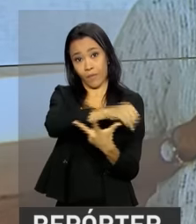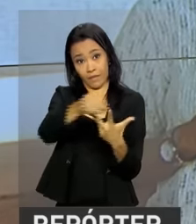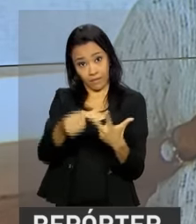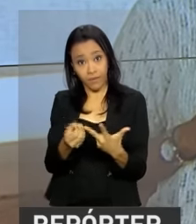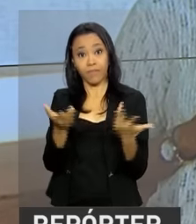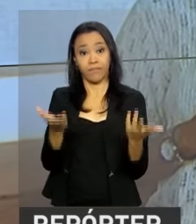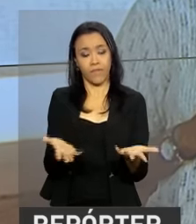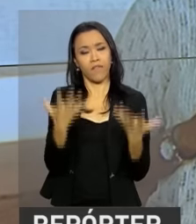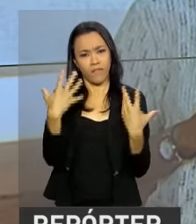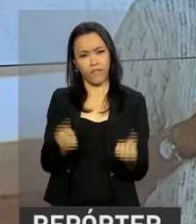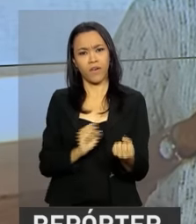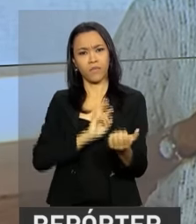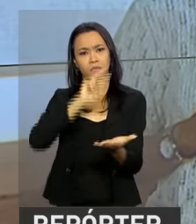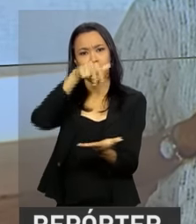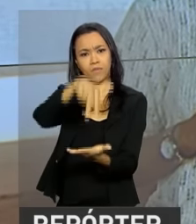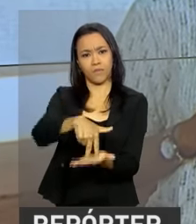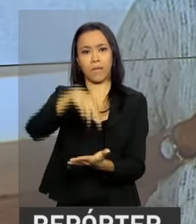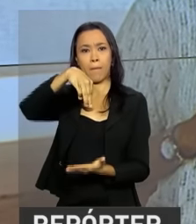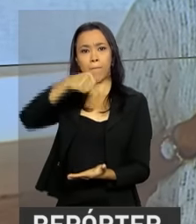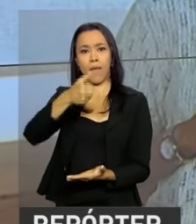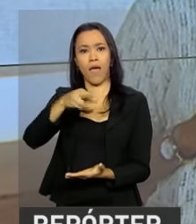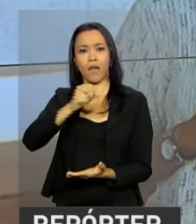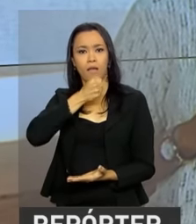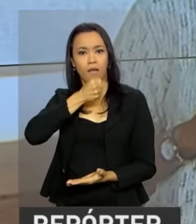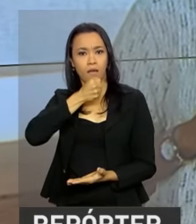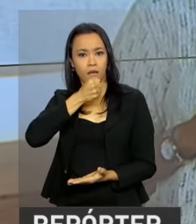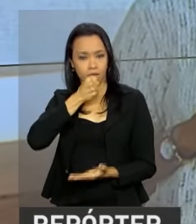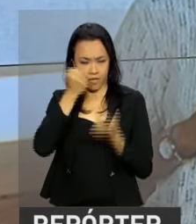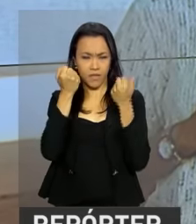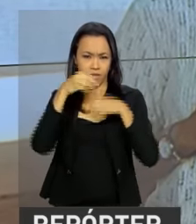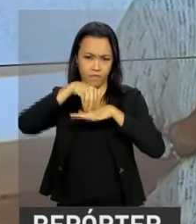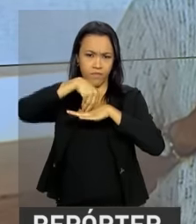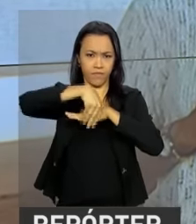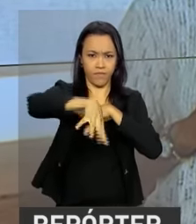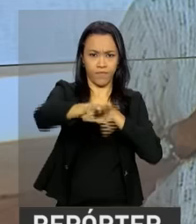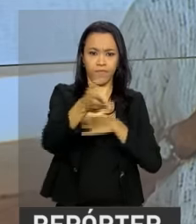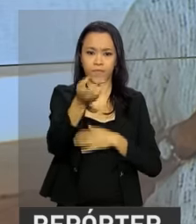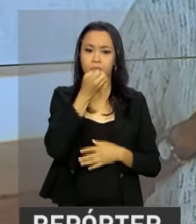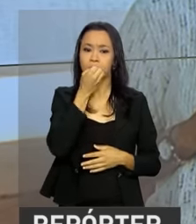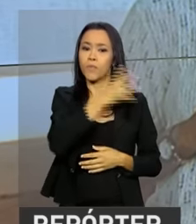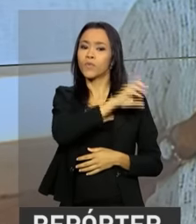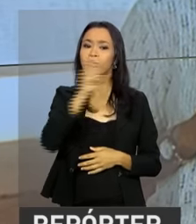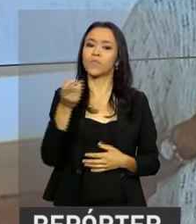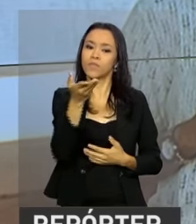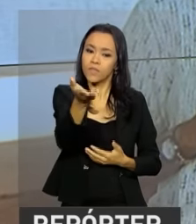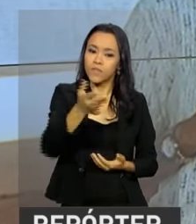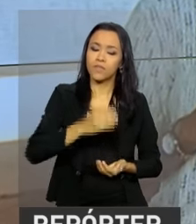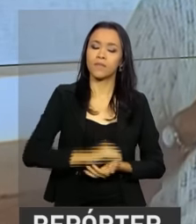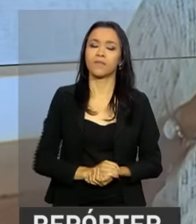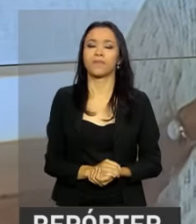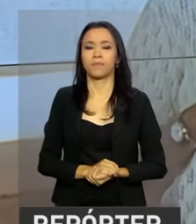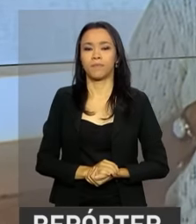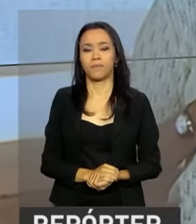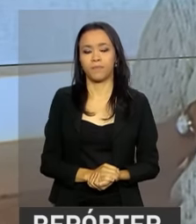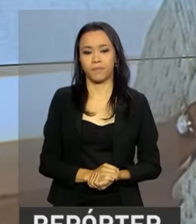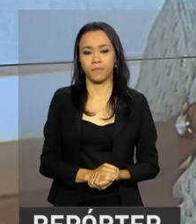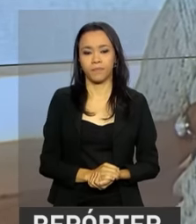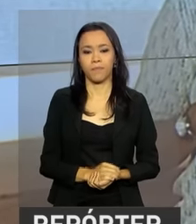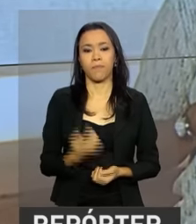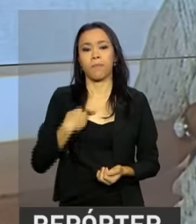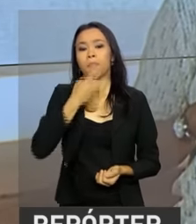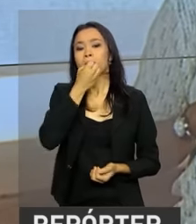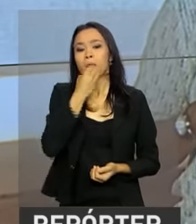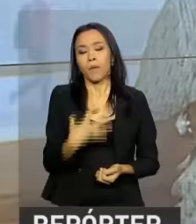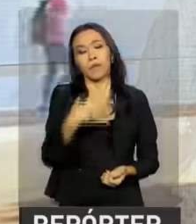nup que está lá no Ministério da Educação e tem as informações pra gente mar um bom dia para você bom